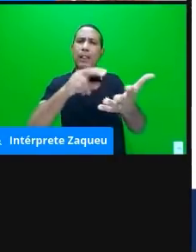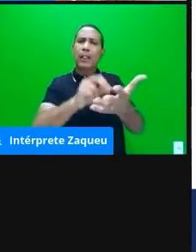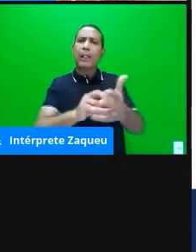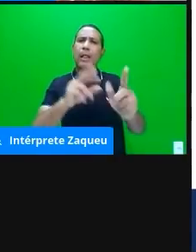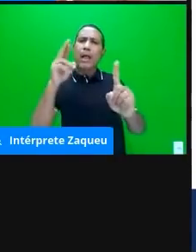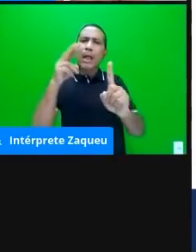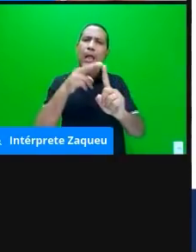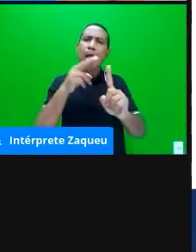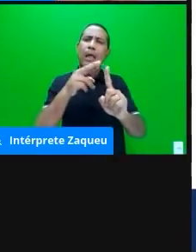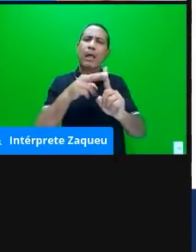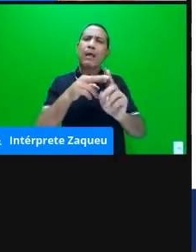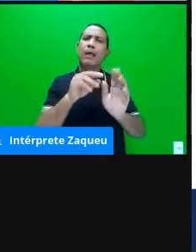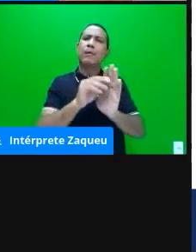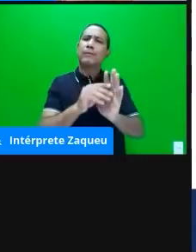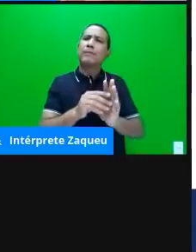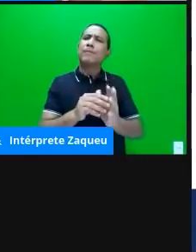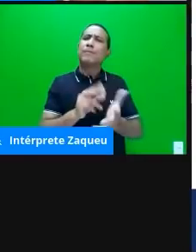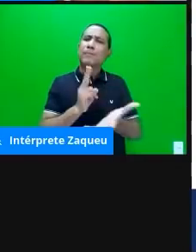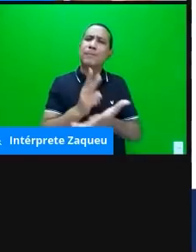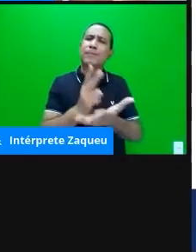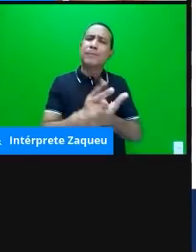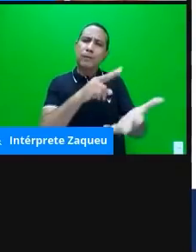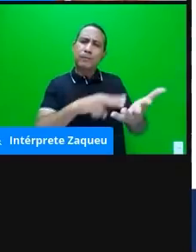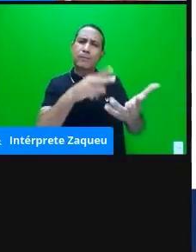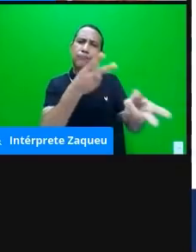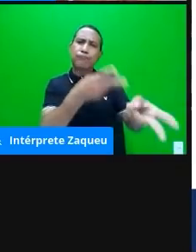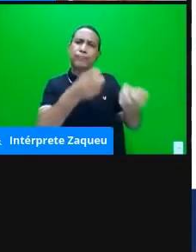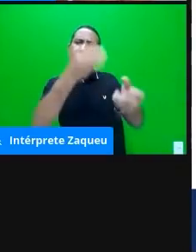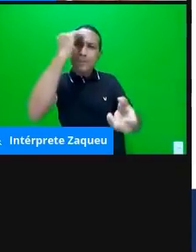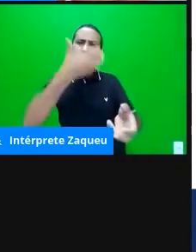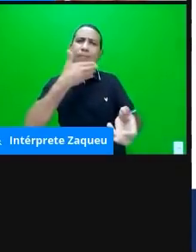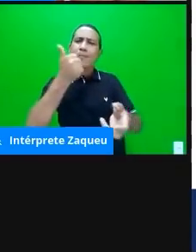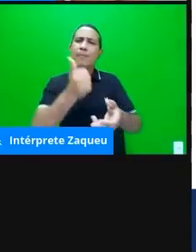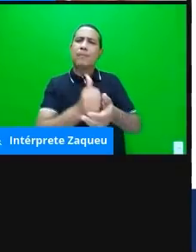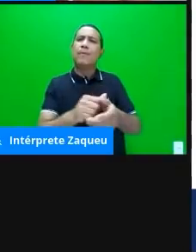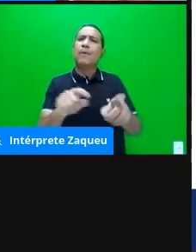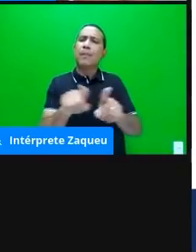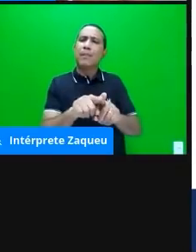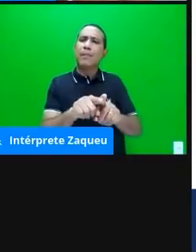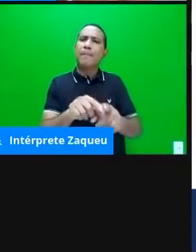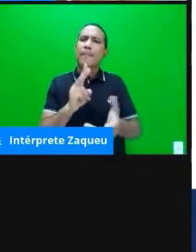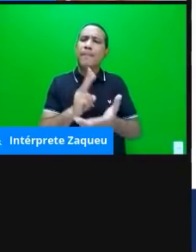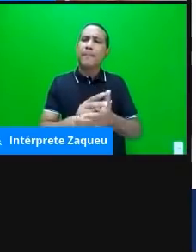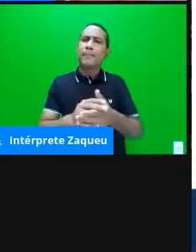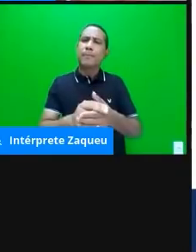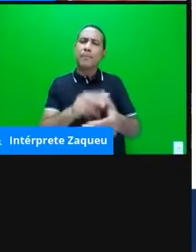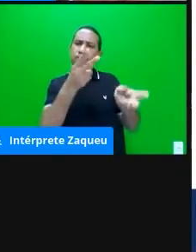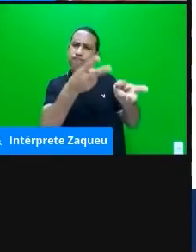compreendendo melhor, vamos também estar acompanhando as publicações, nós temos